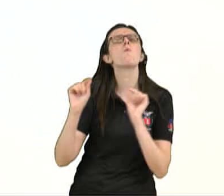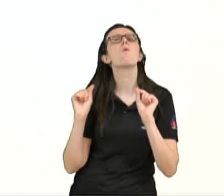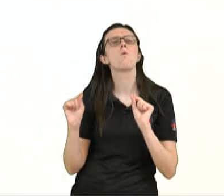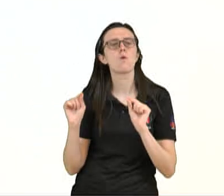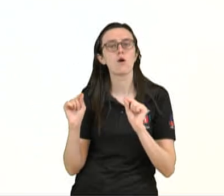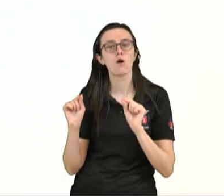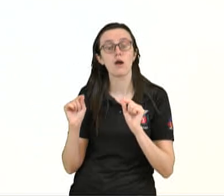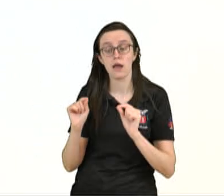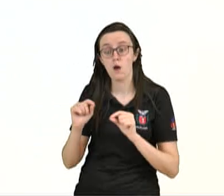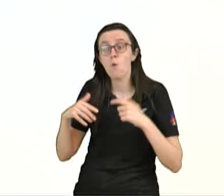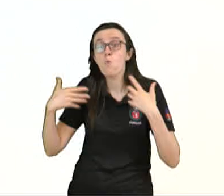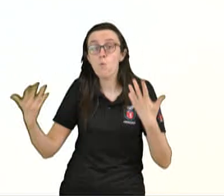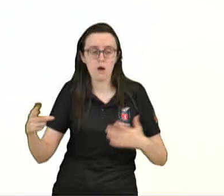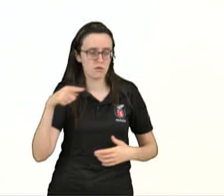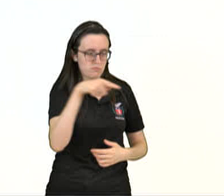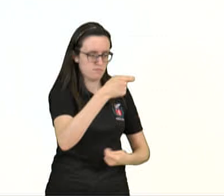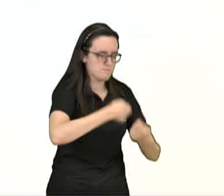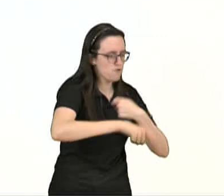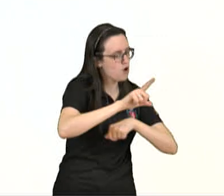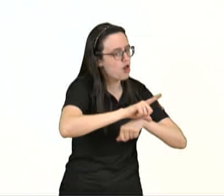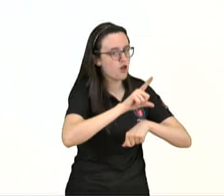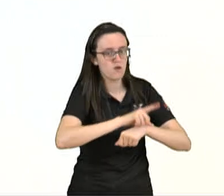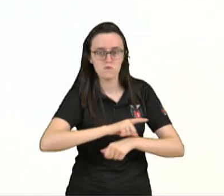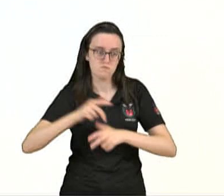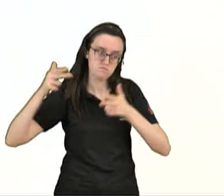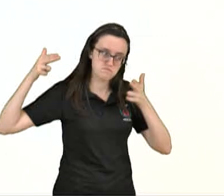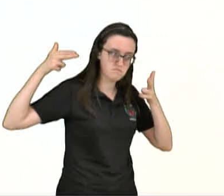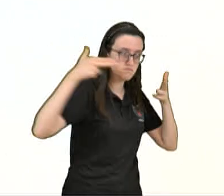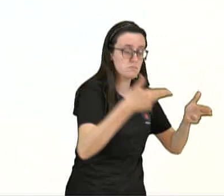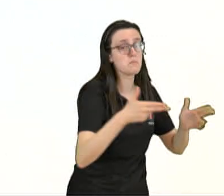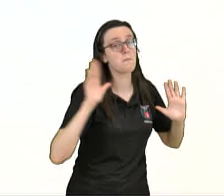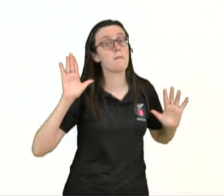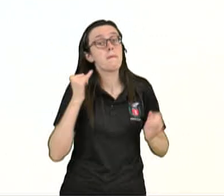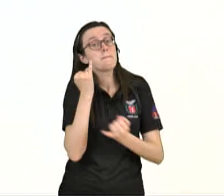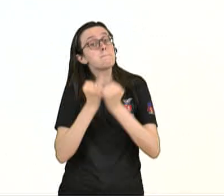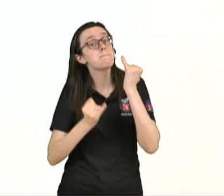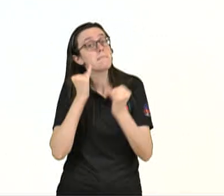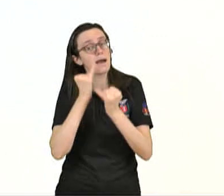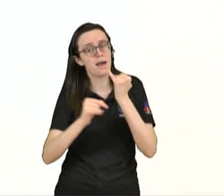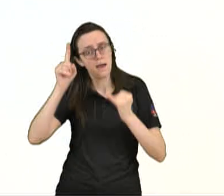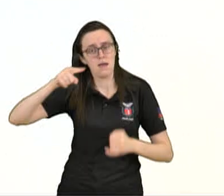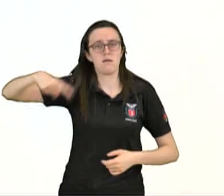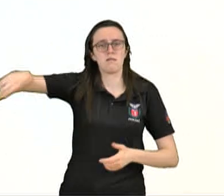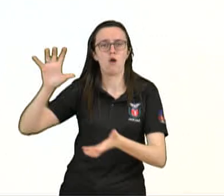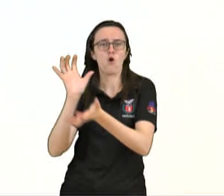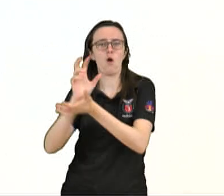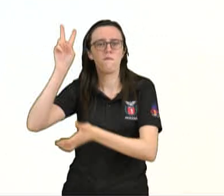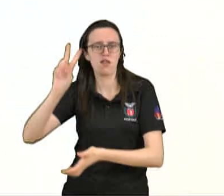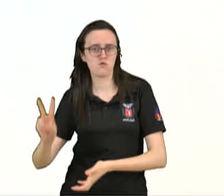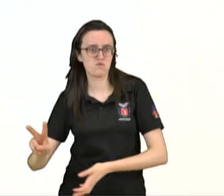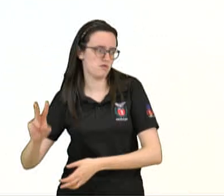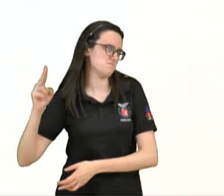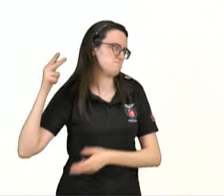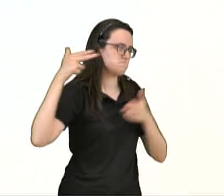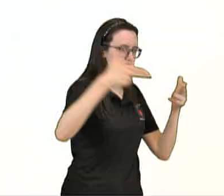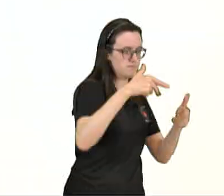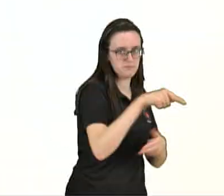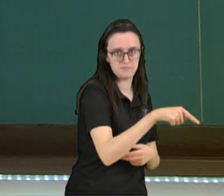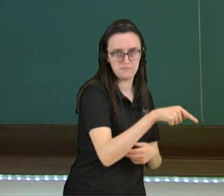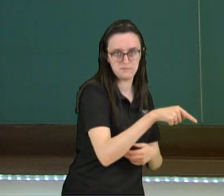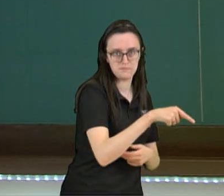após comerciante ter sido assaltado supostamente por venezuelanos.